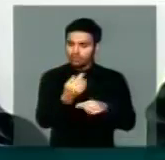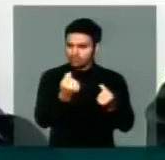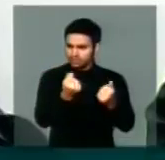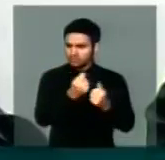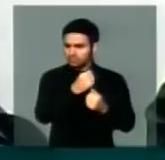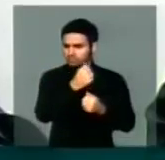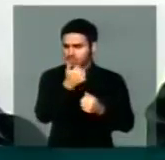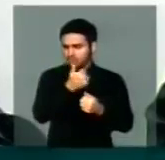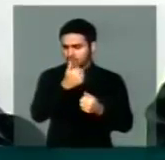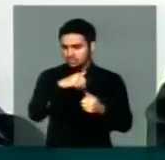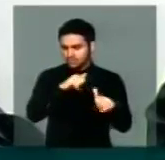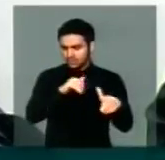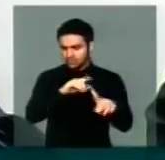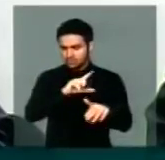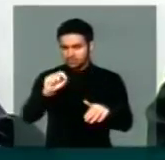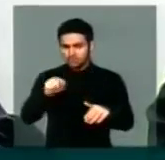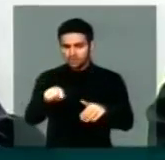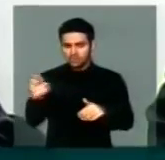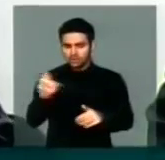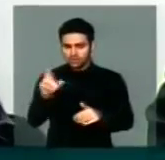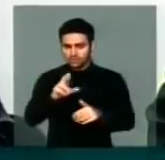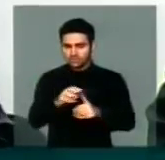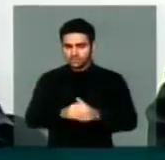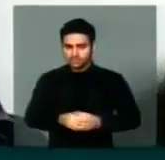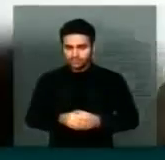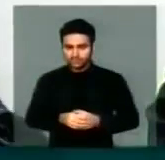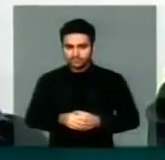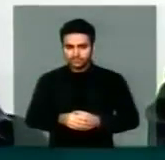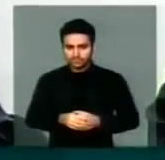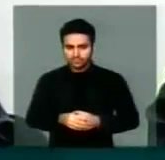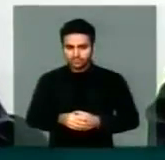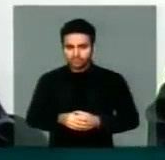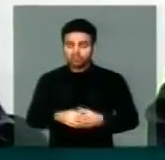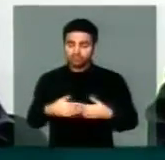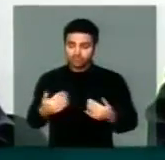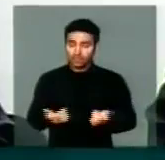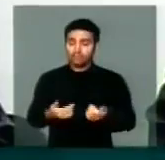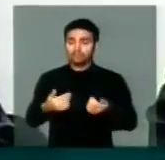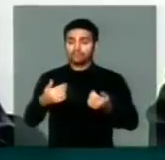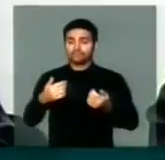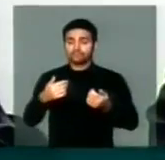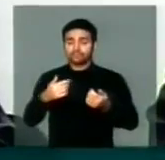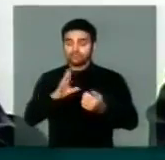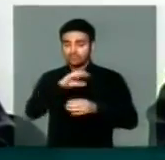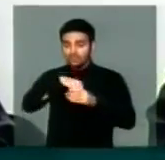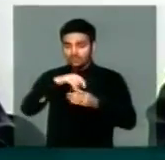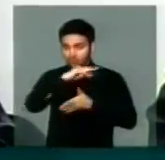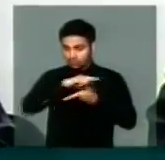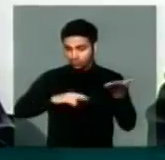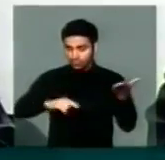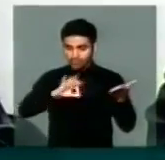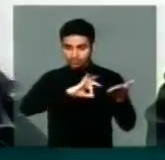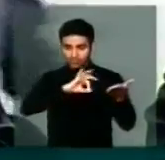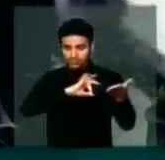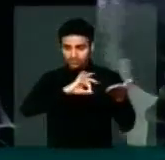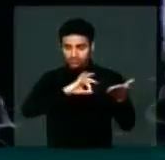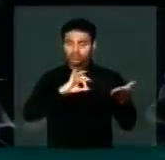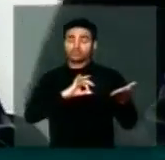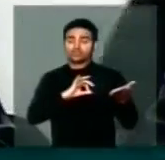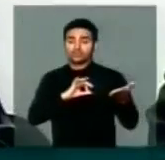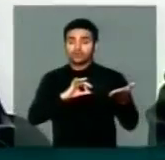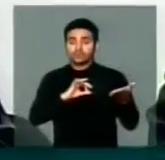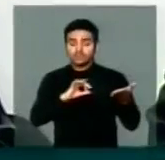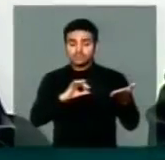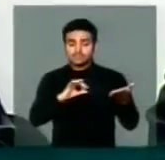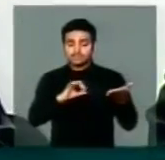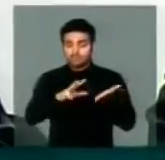de 2010, no valor de R$100 mil. Não bastasse tais elementos, no bojo do inquérito, 3963-PR,